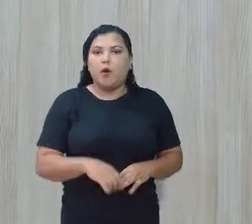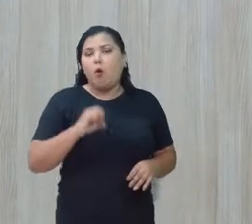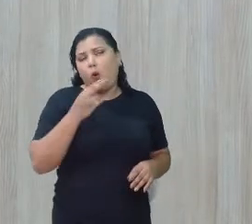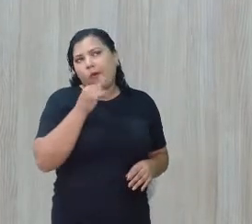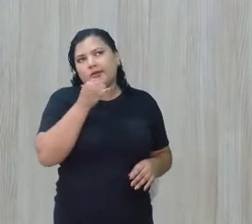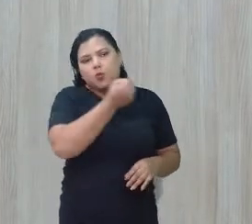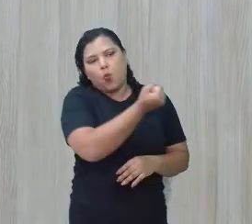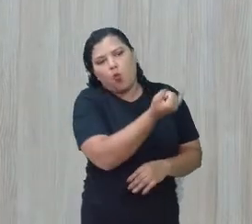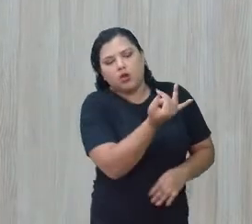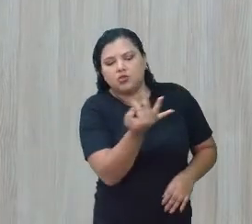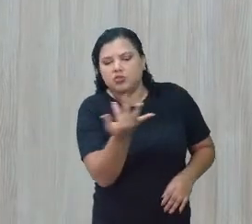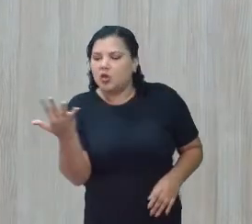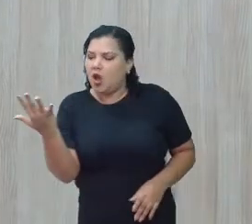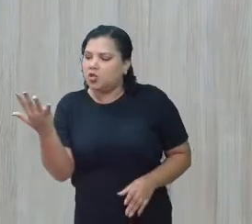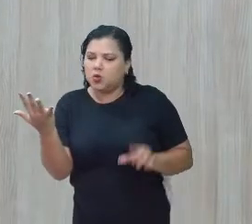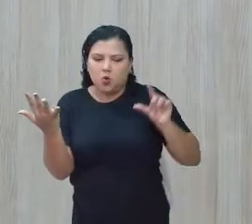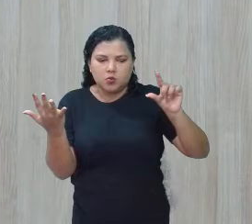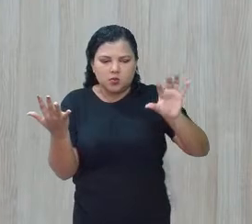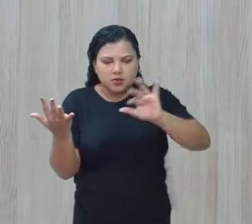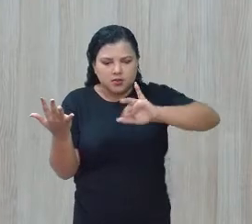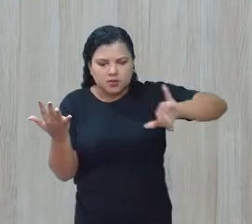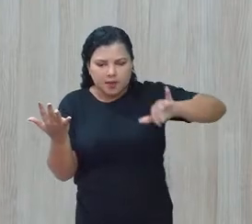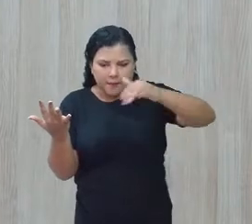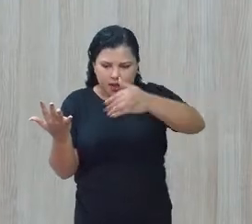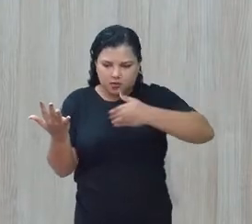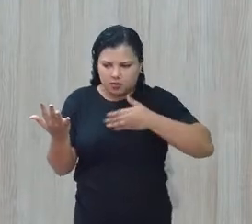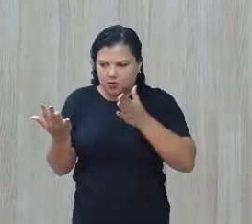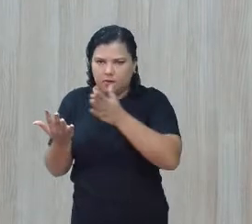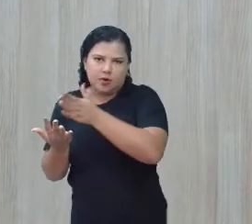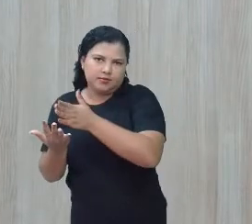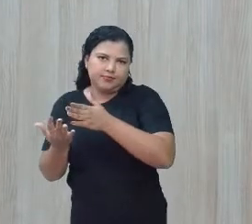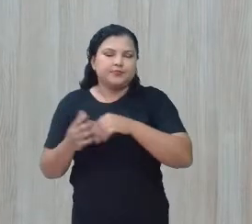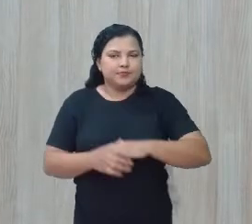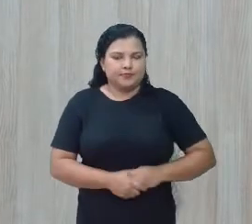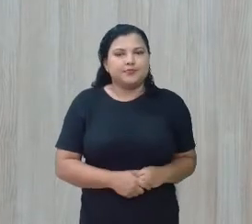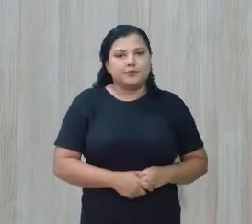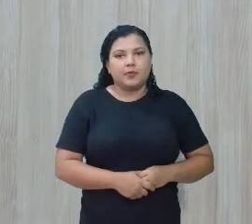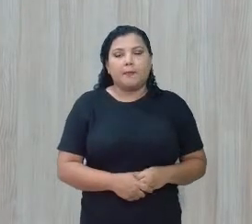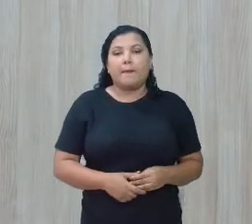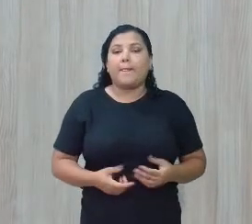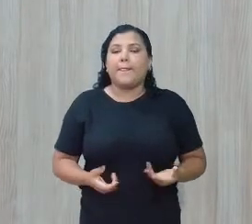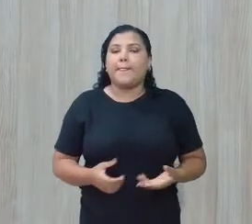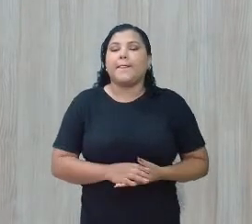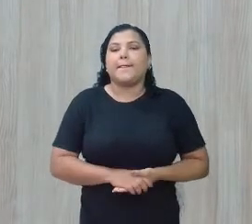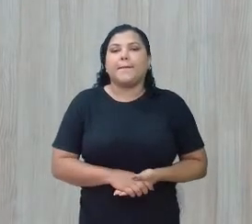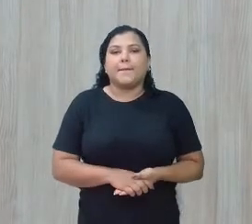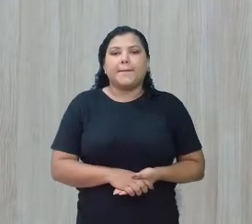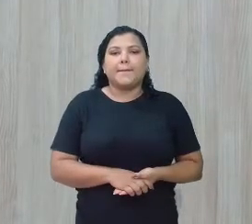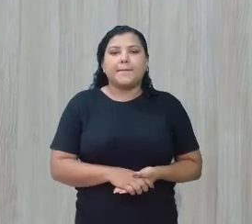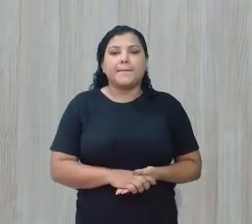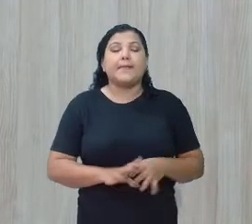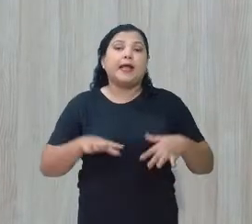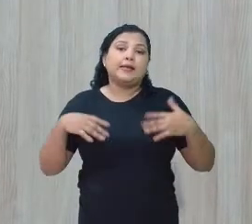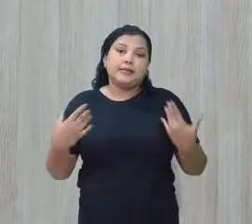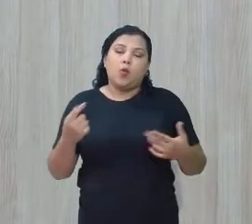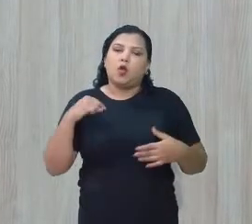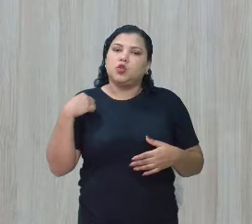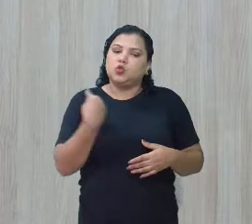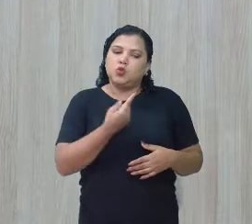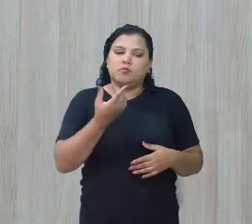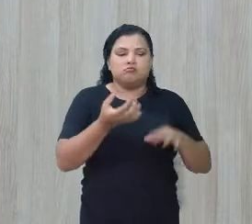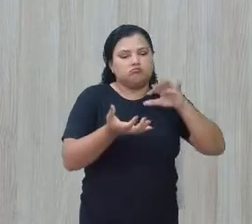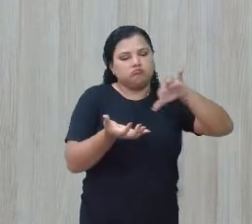uma quantidade de partes e essa vai ser a quantidade totais e a gente vai pegar algumas dessas partes. E aí a gente sabe